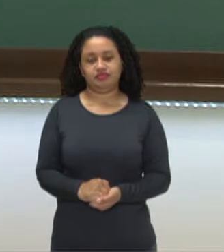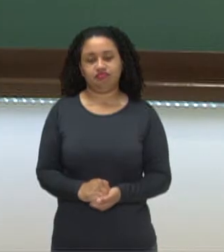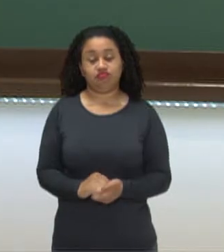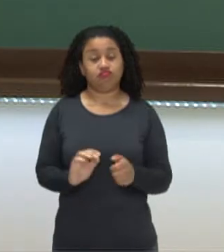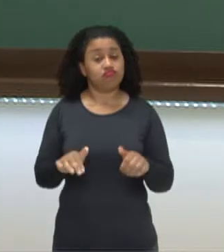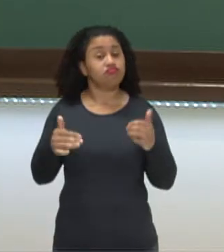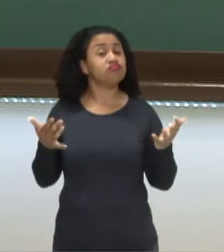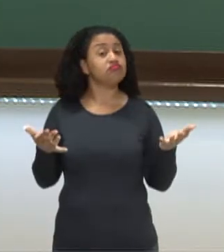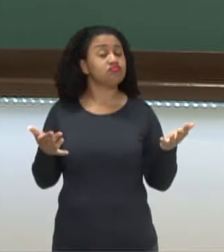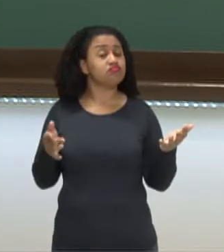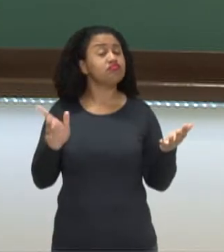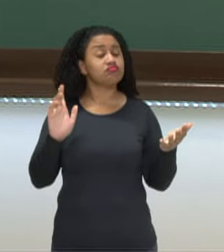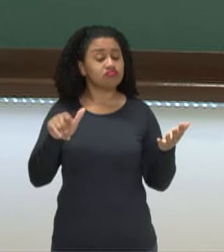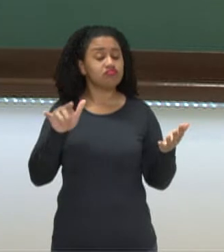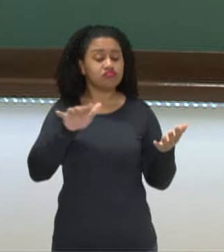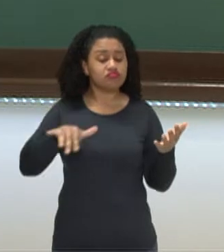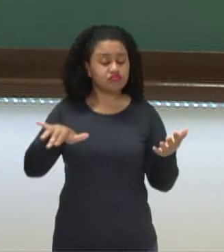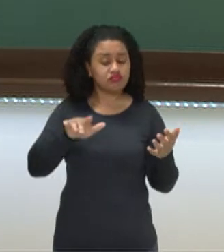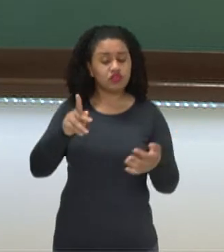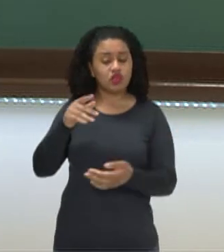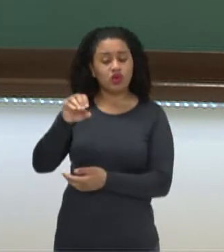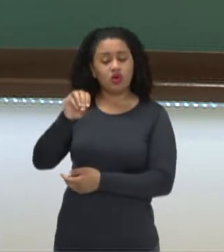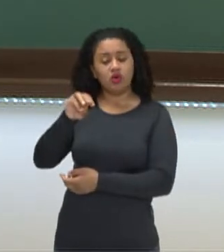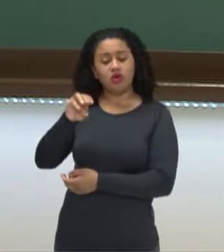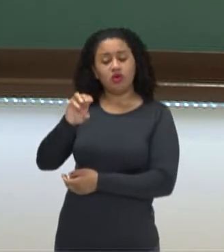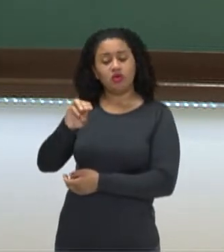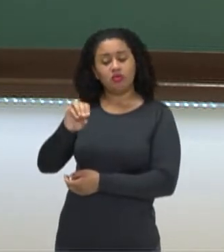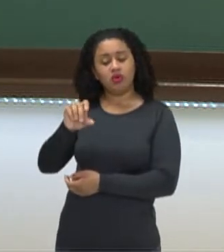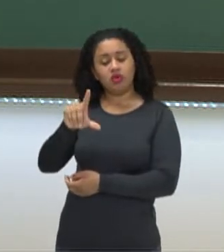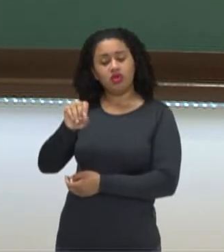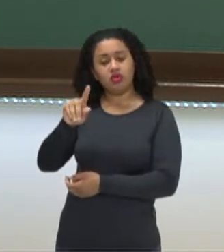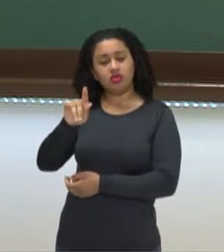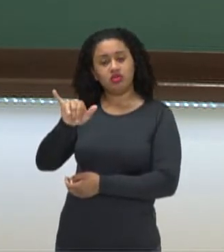E aí, é um caso de homologia, de